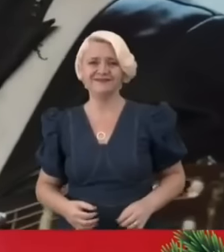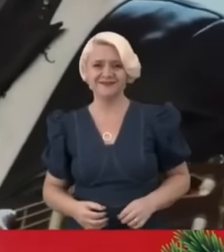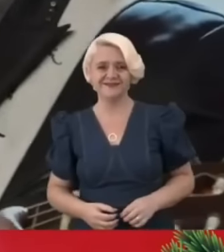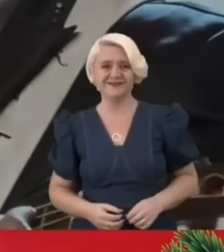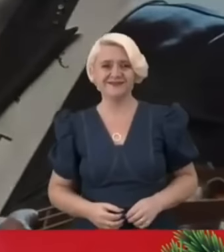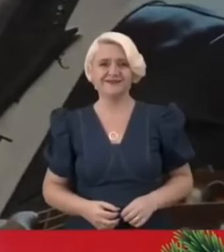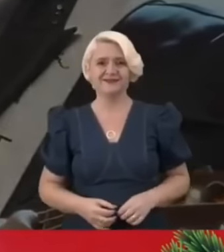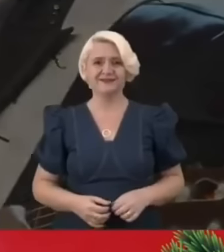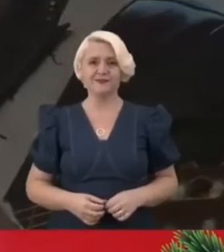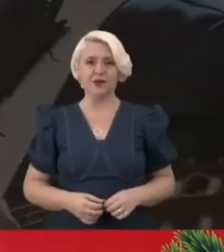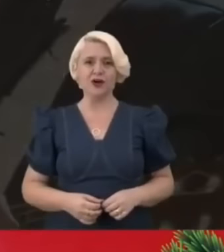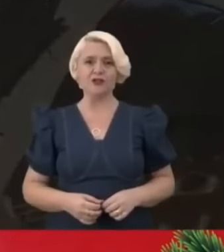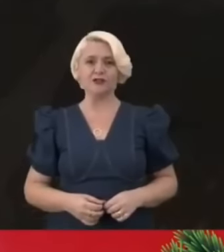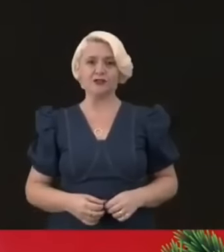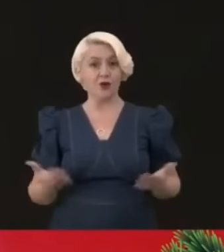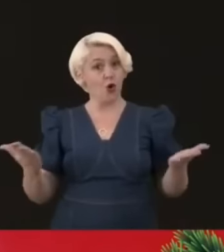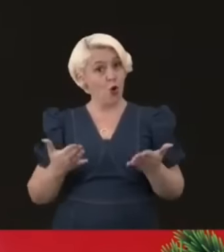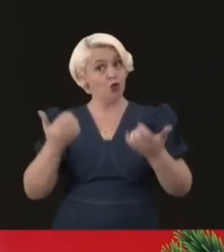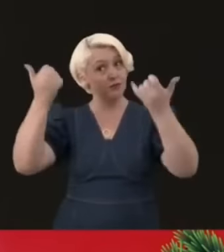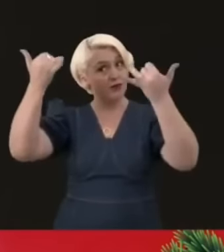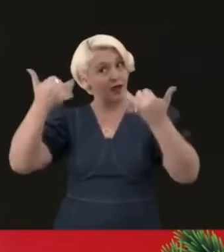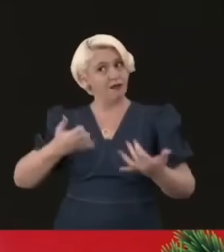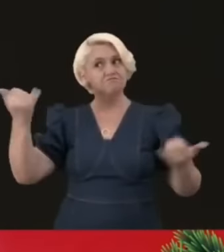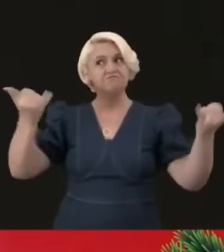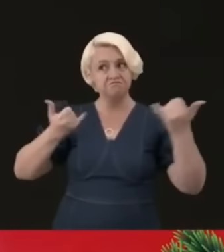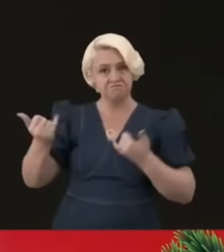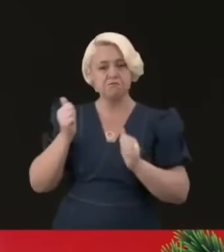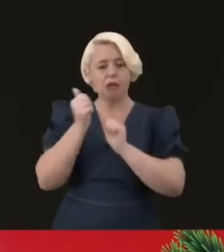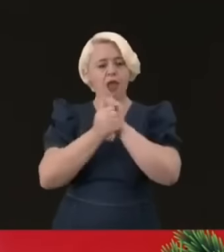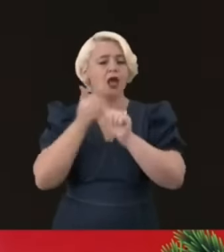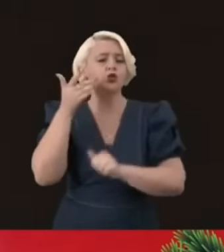Hoje me disseram que você beija bem.